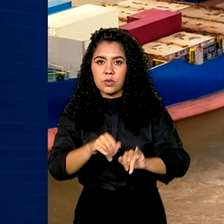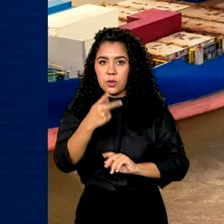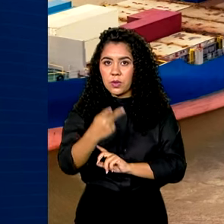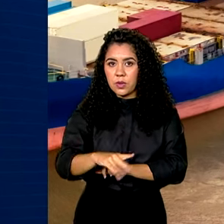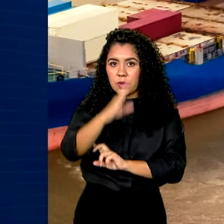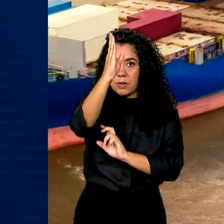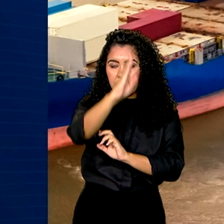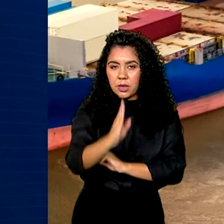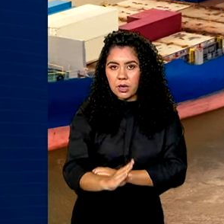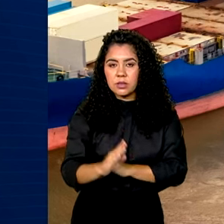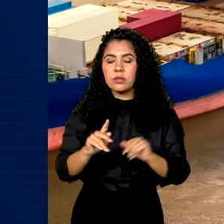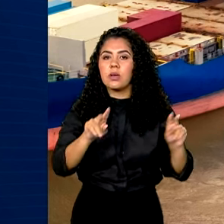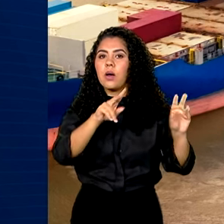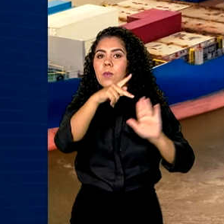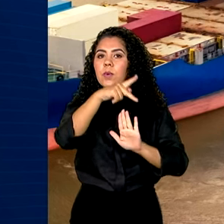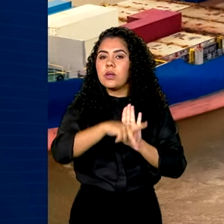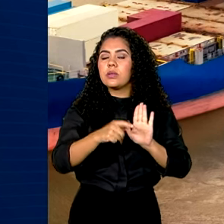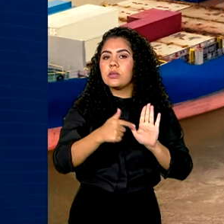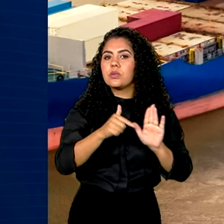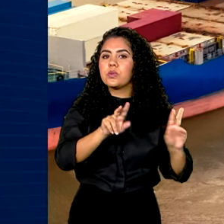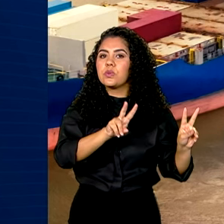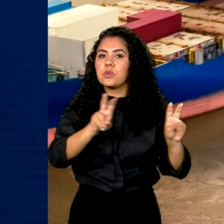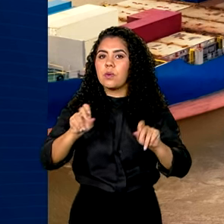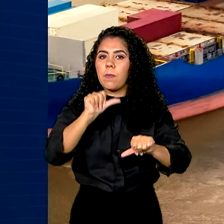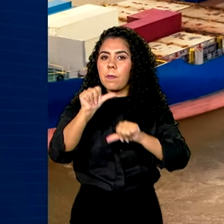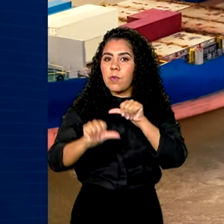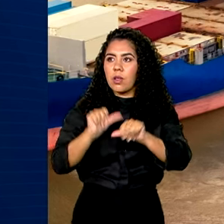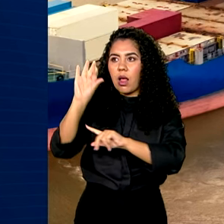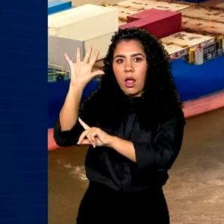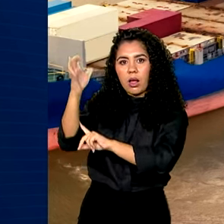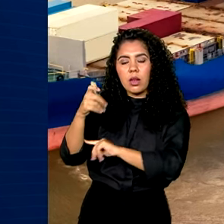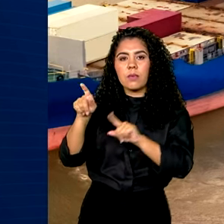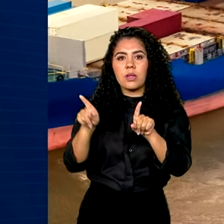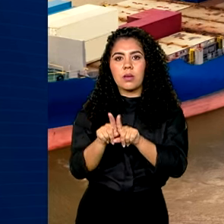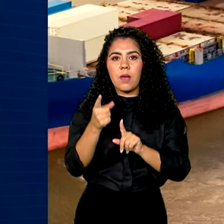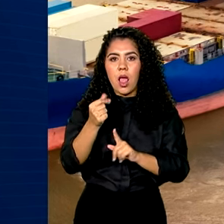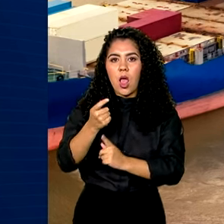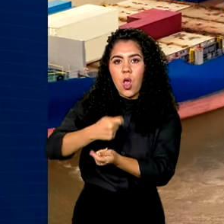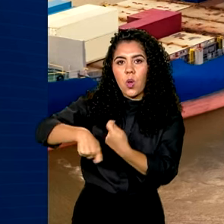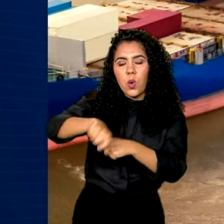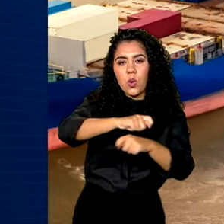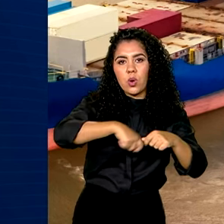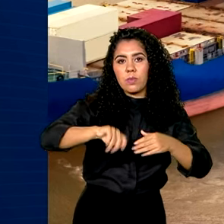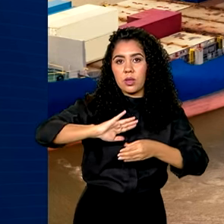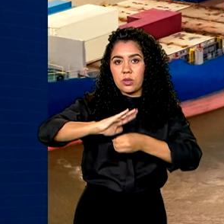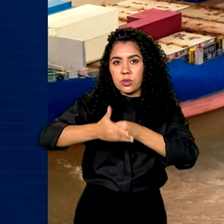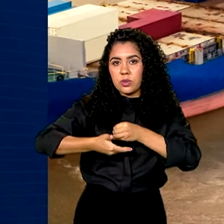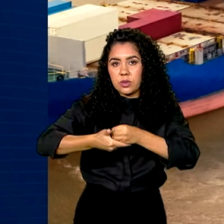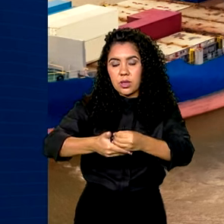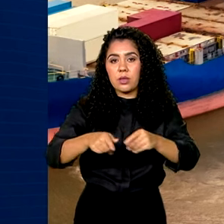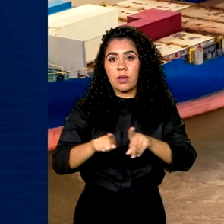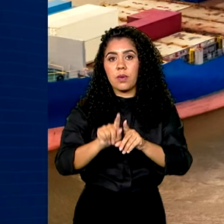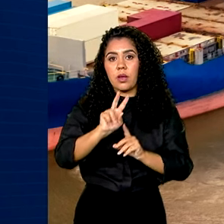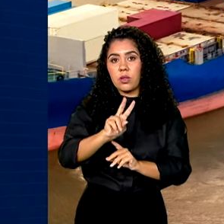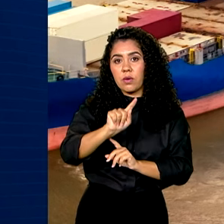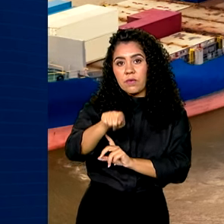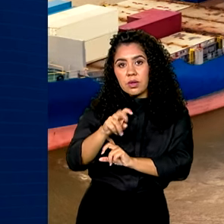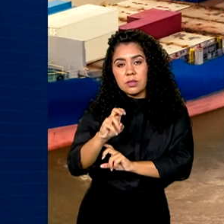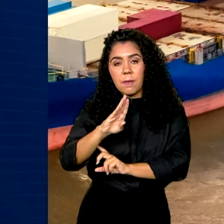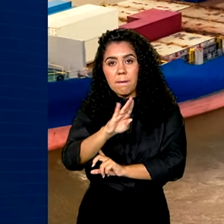projetos relacionados à mudança do clima e a economia verde R bilhões